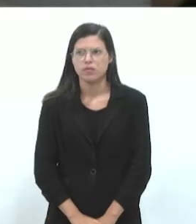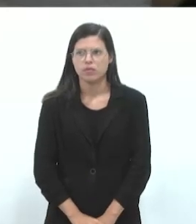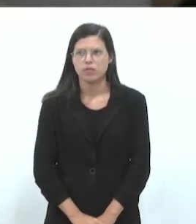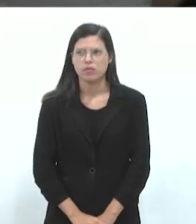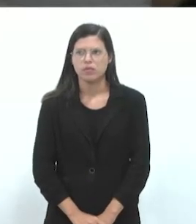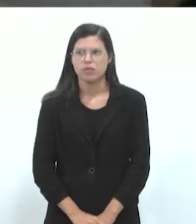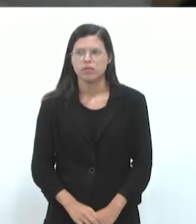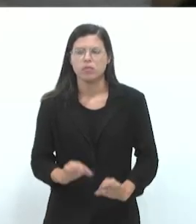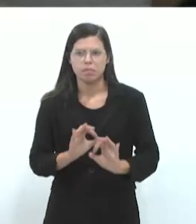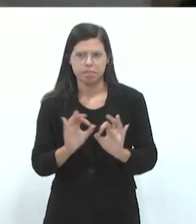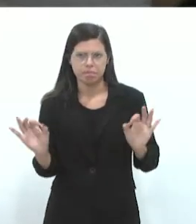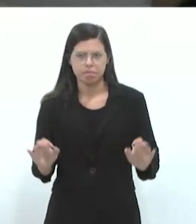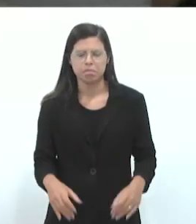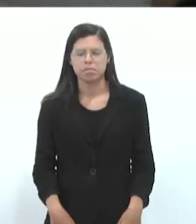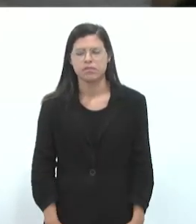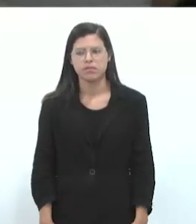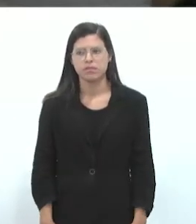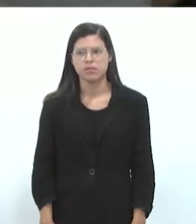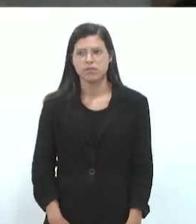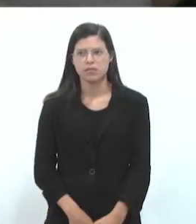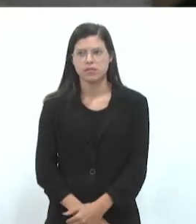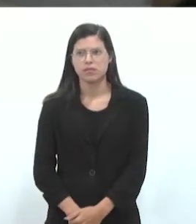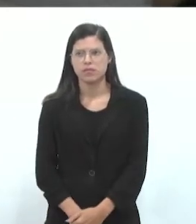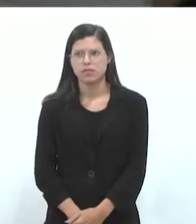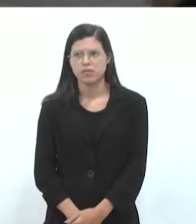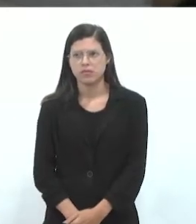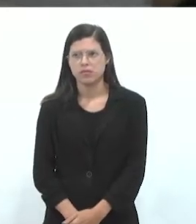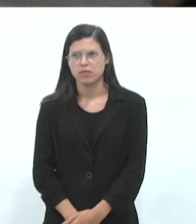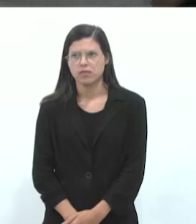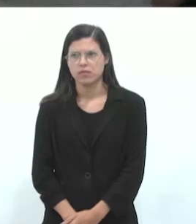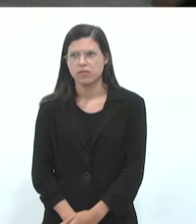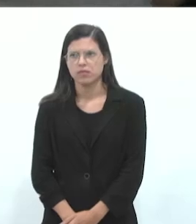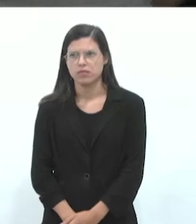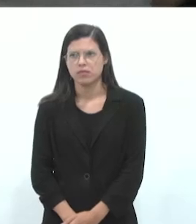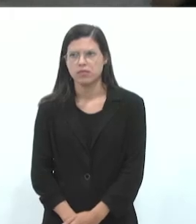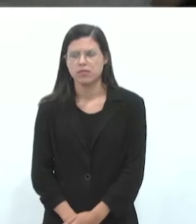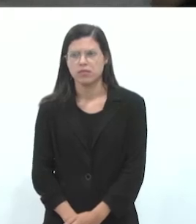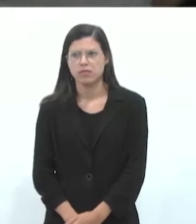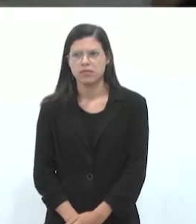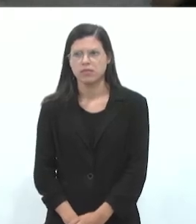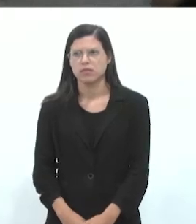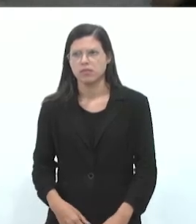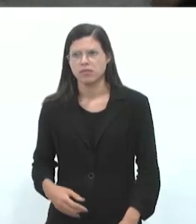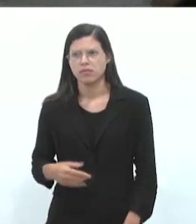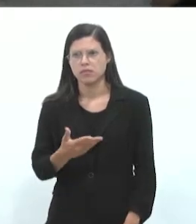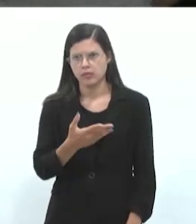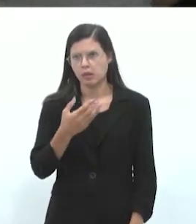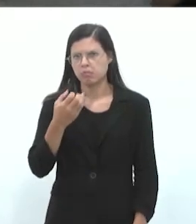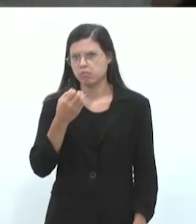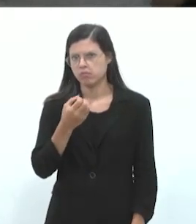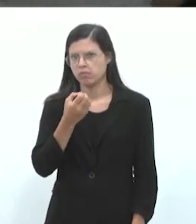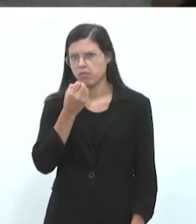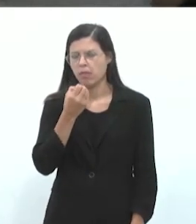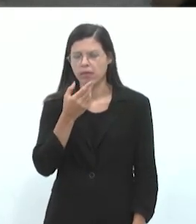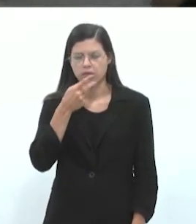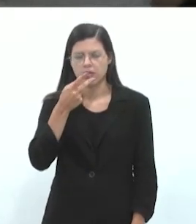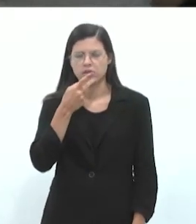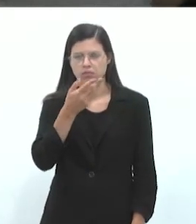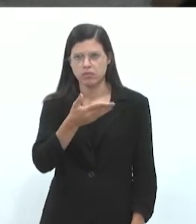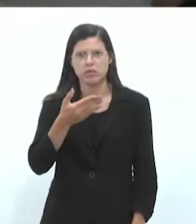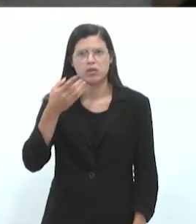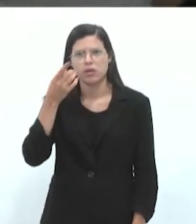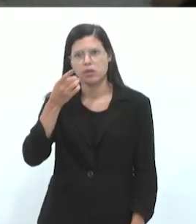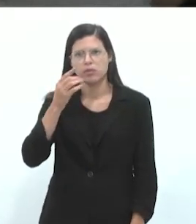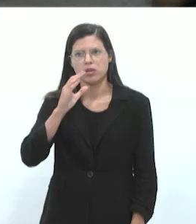Perfeito. Eu acho que é o caminho, e aí É um a bom atenção dos procedimento. trabalhos. Né? Mas bem levantado pelo deputado Cozzolino e que também